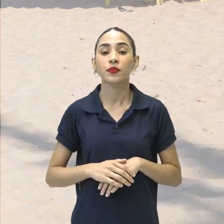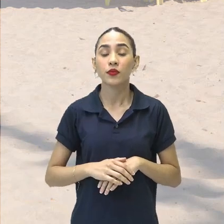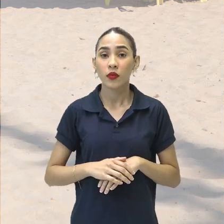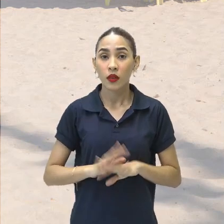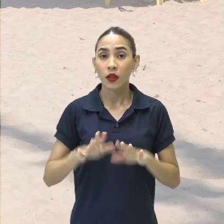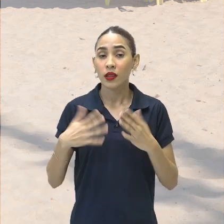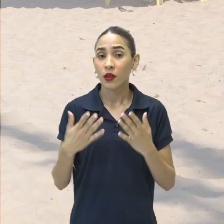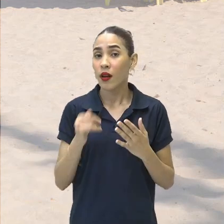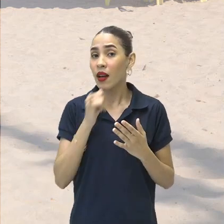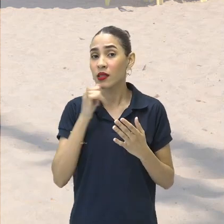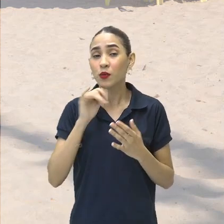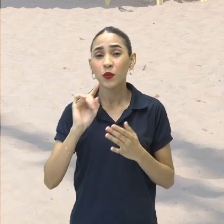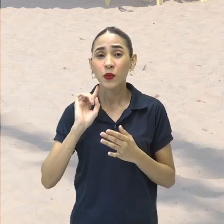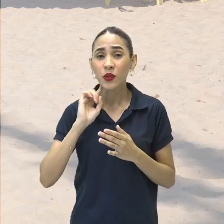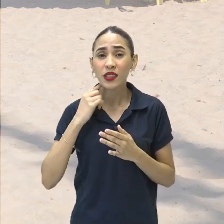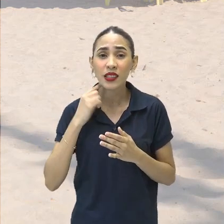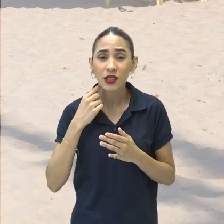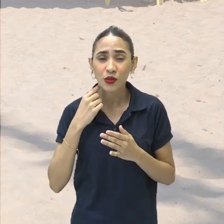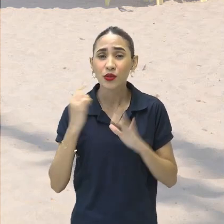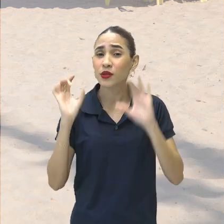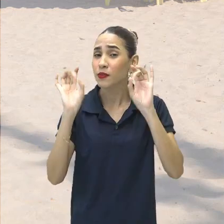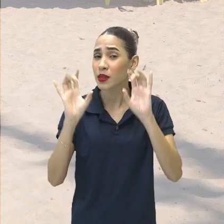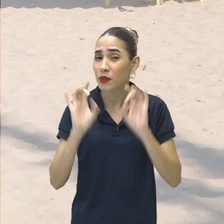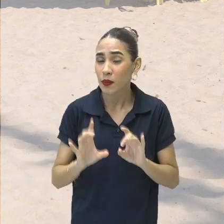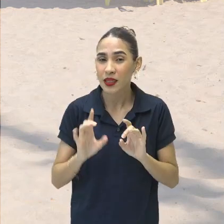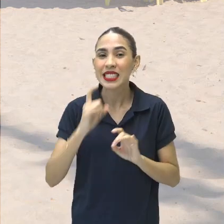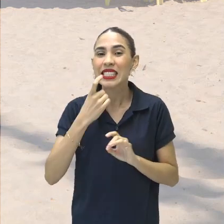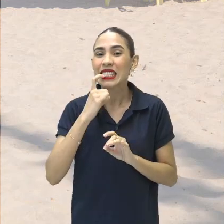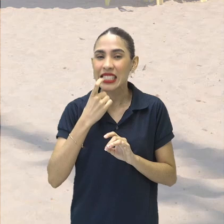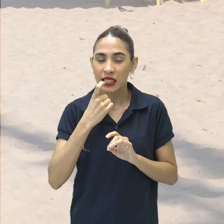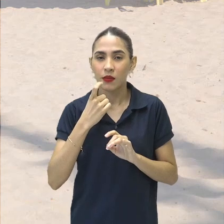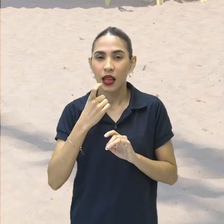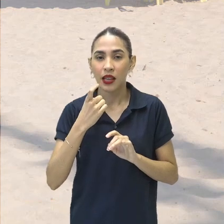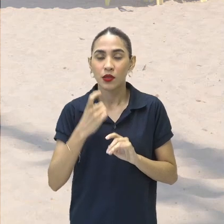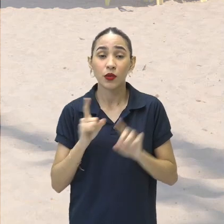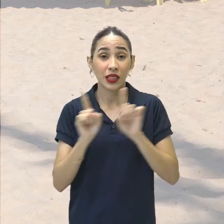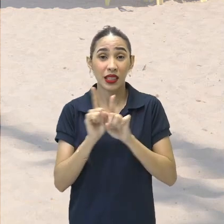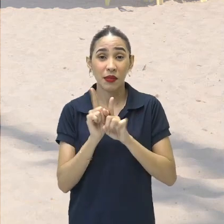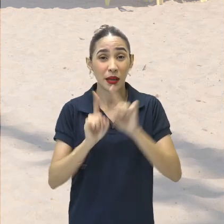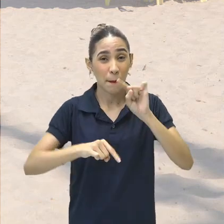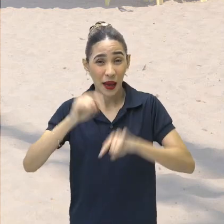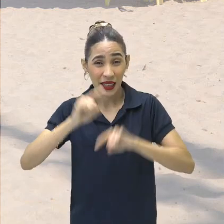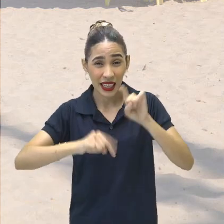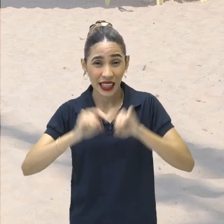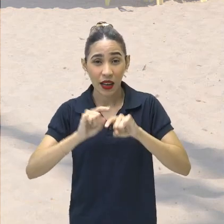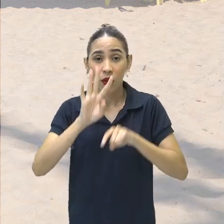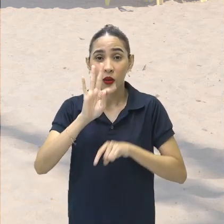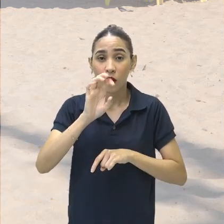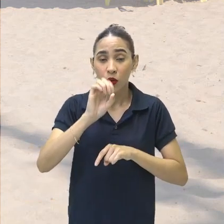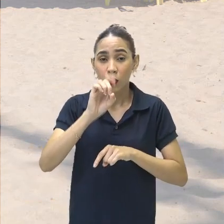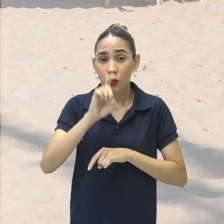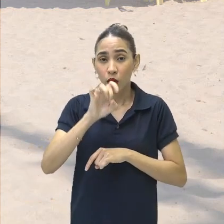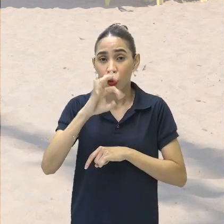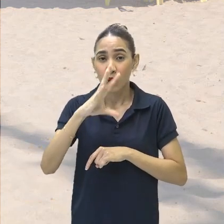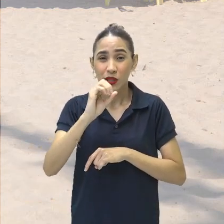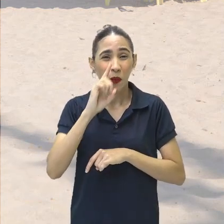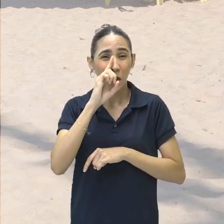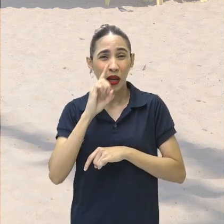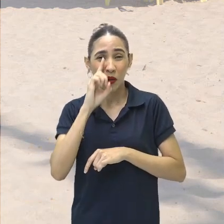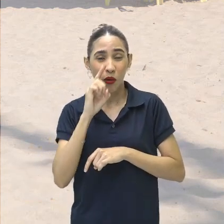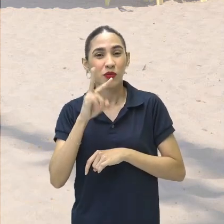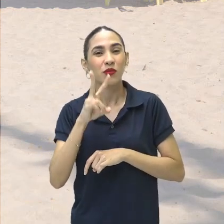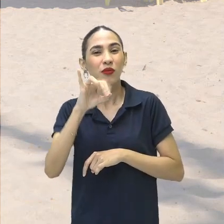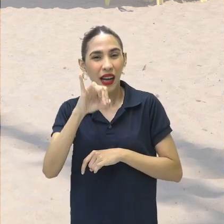está falando ali o lixo, especialmente o plástico e materiais tóxicos. Ele vai contaminar